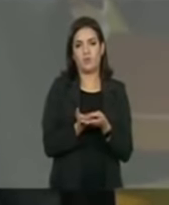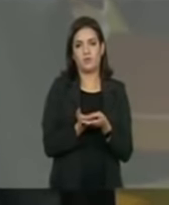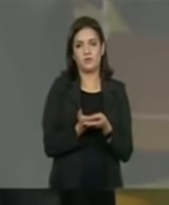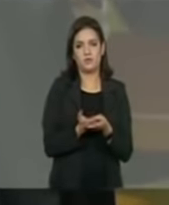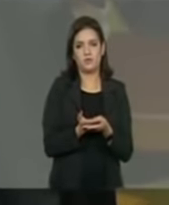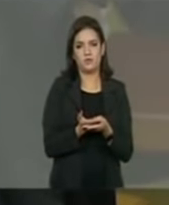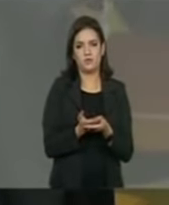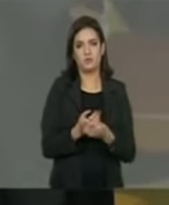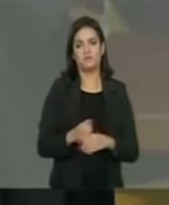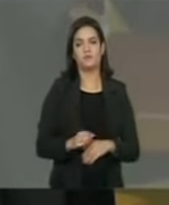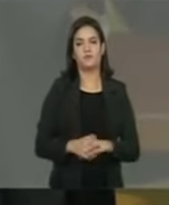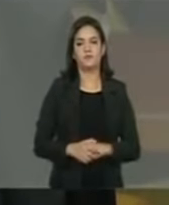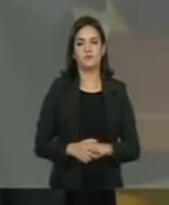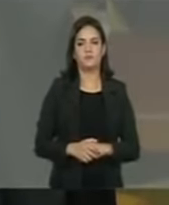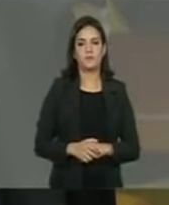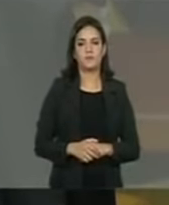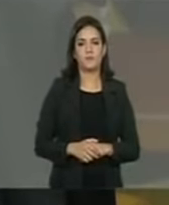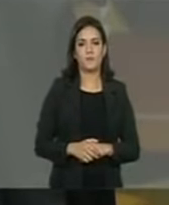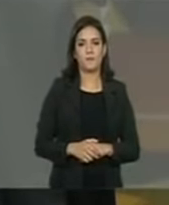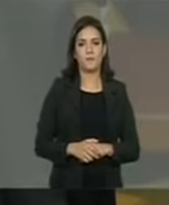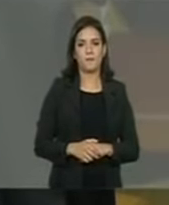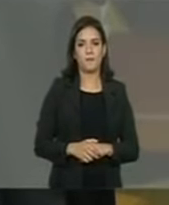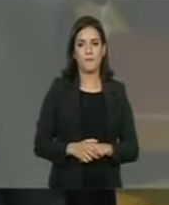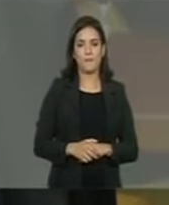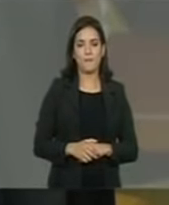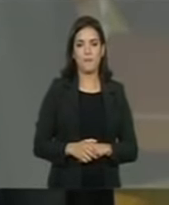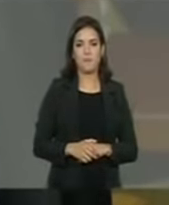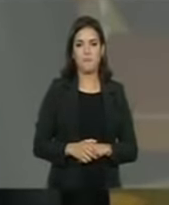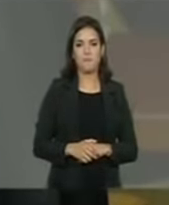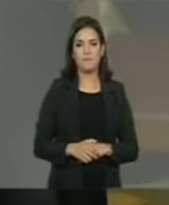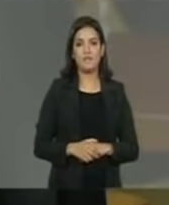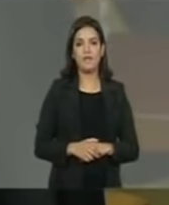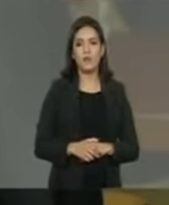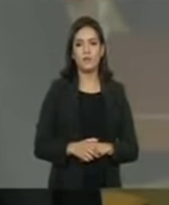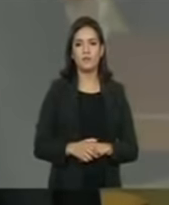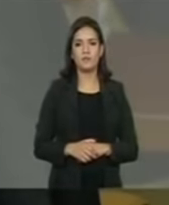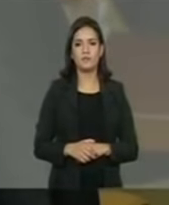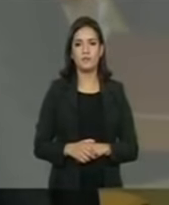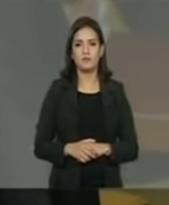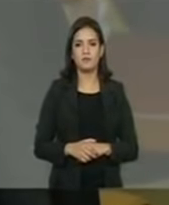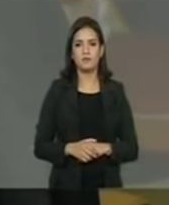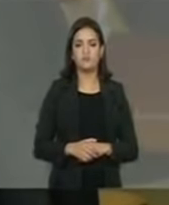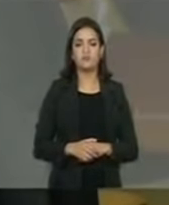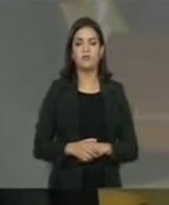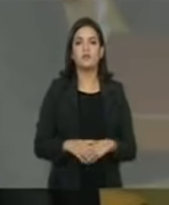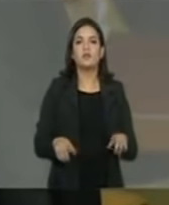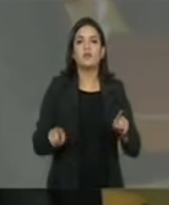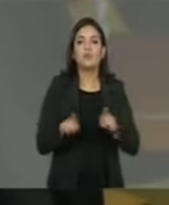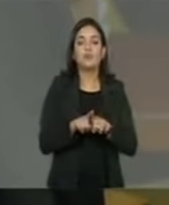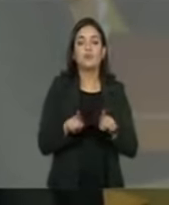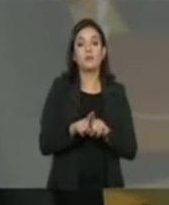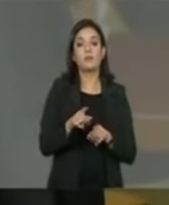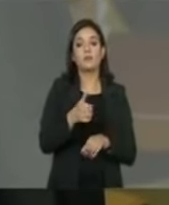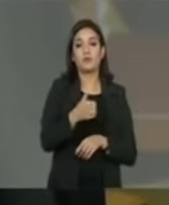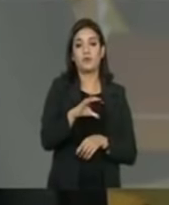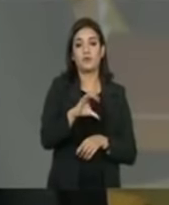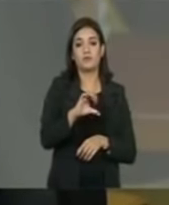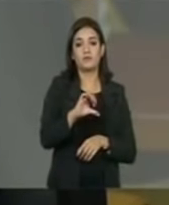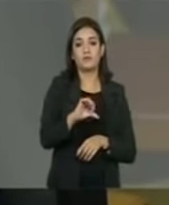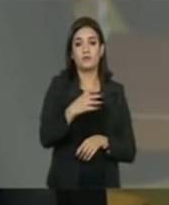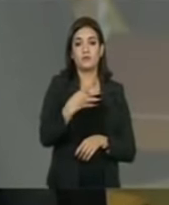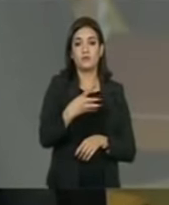a condenação definitiva e é claro a constituição da república italiana de 47 sobre